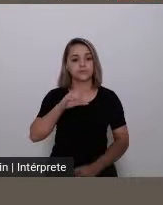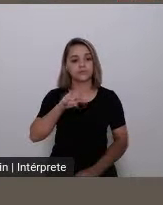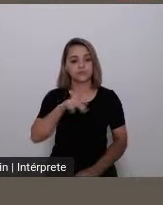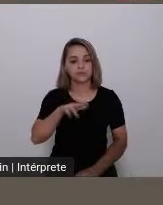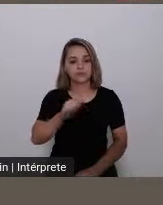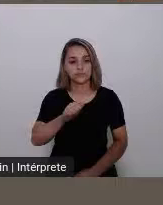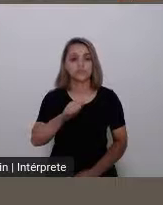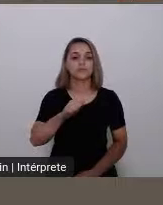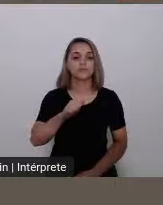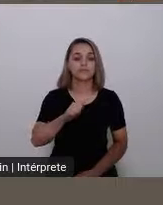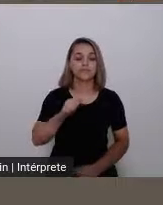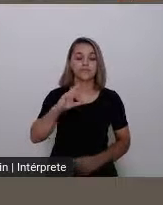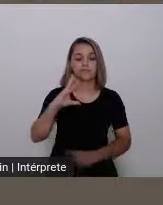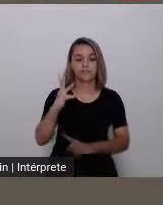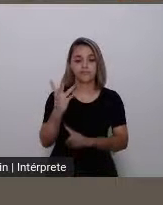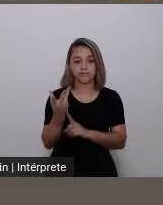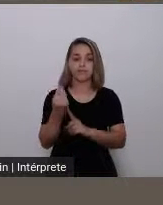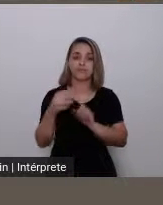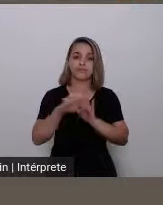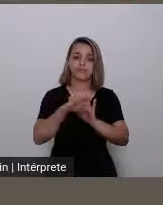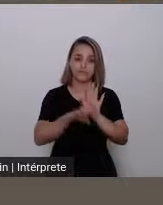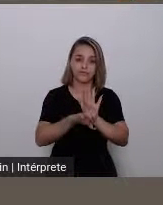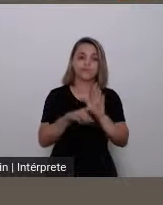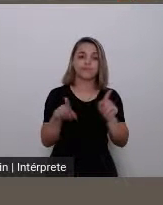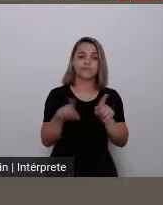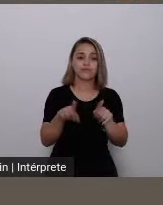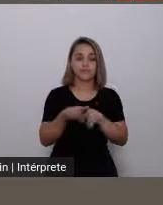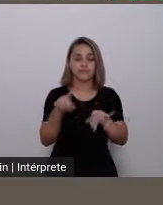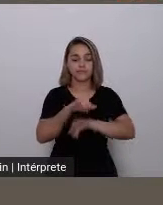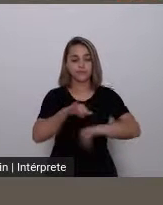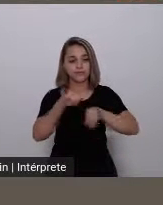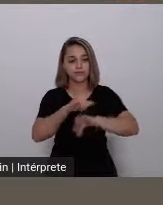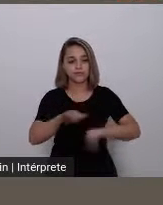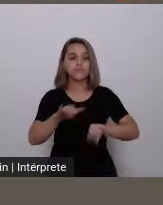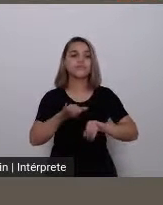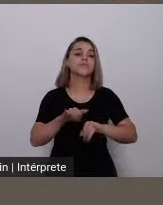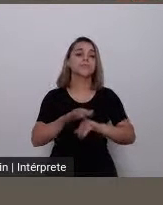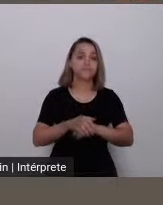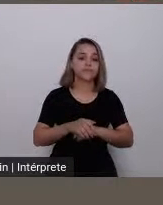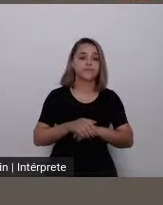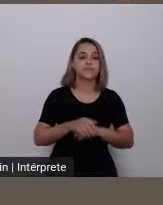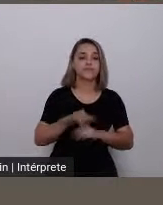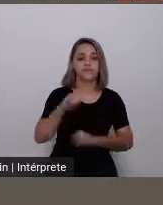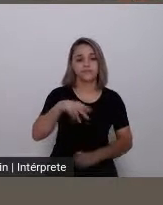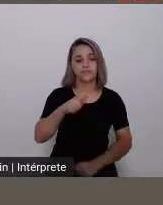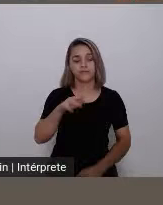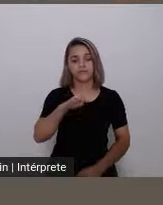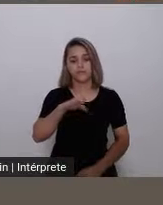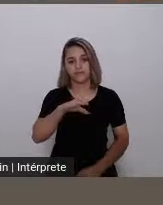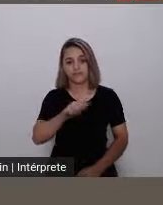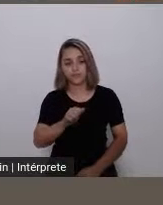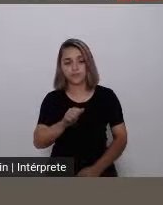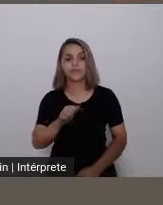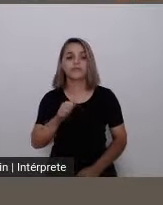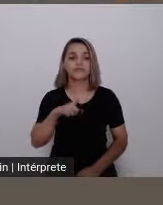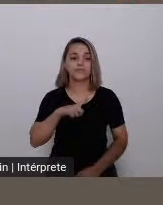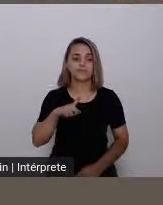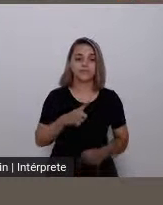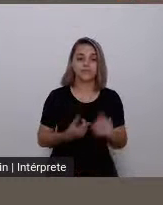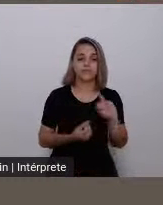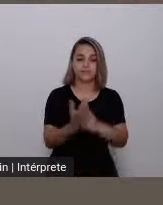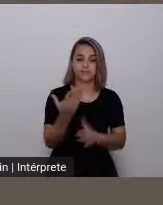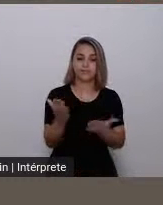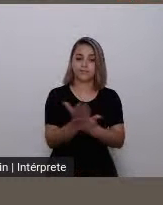fabulações, arte, estatuto, picturalismo, difusão, imprensa especializada, surgimento das revistas, fotografia artística, notas do